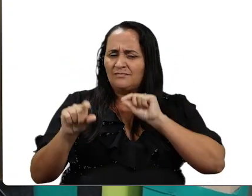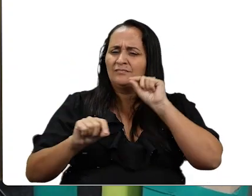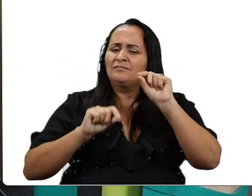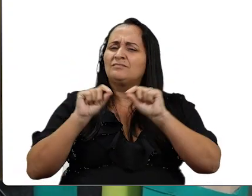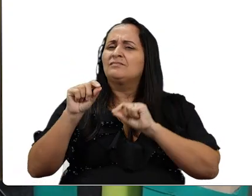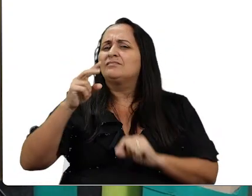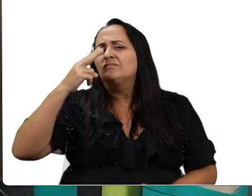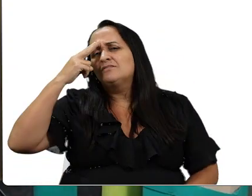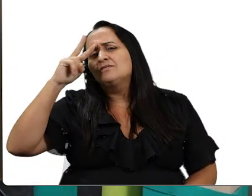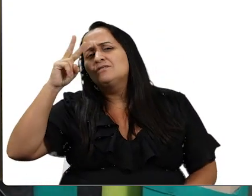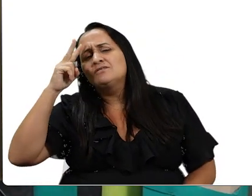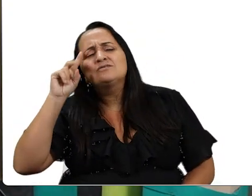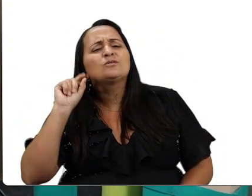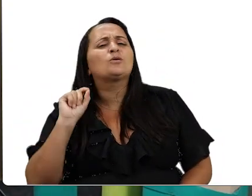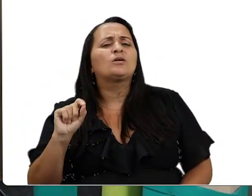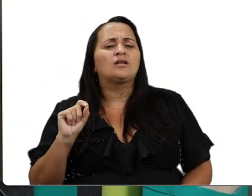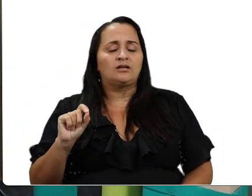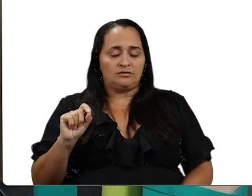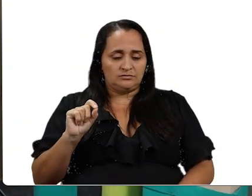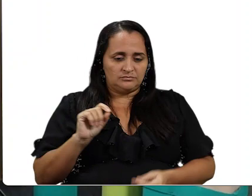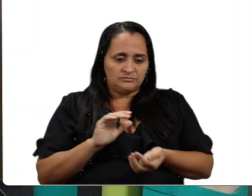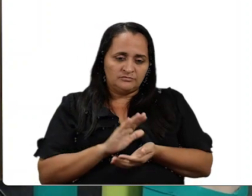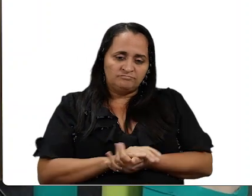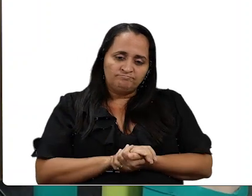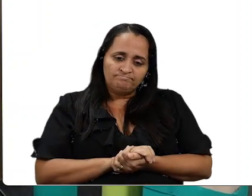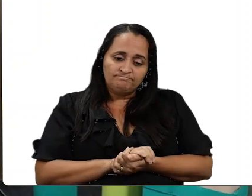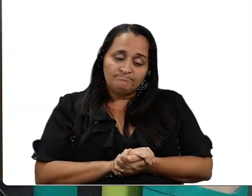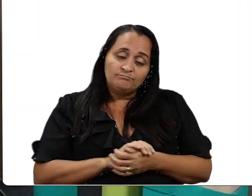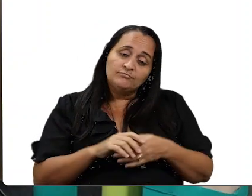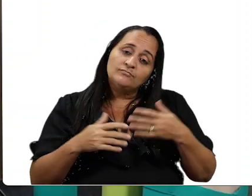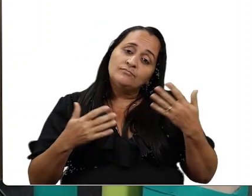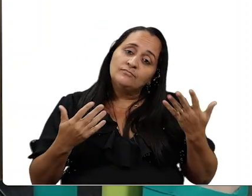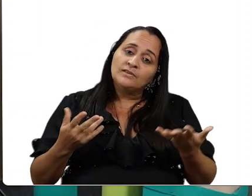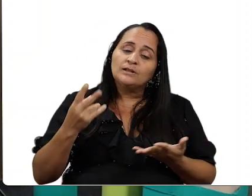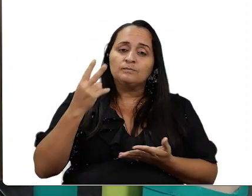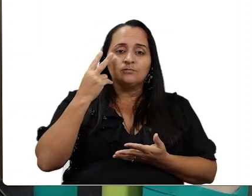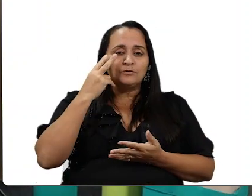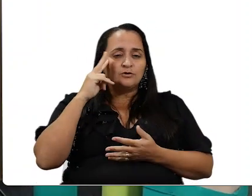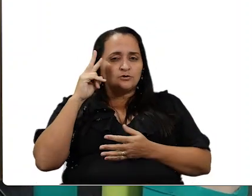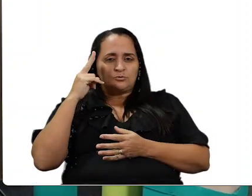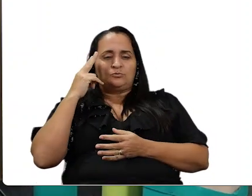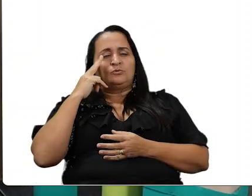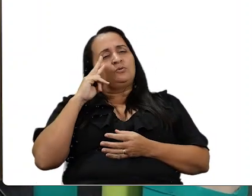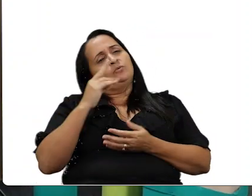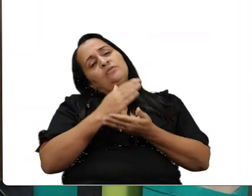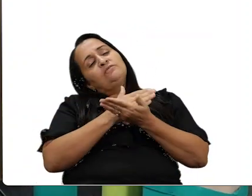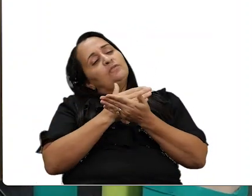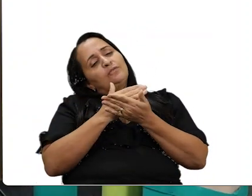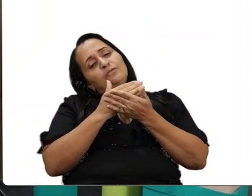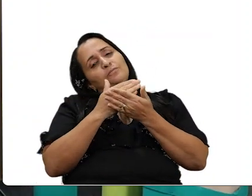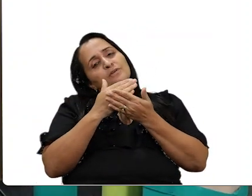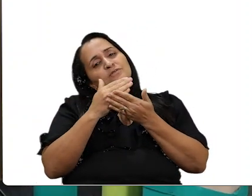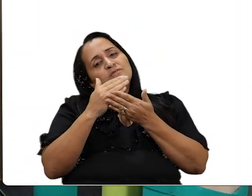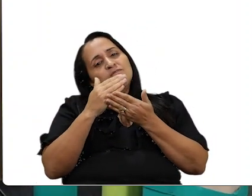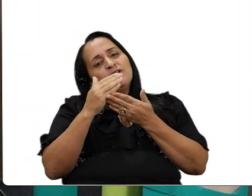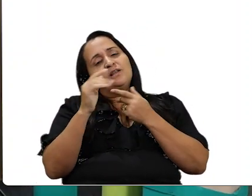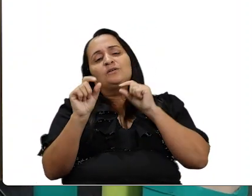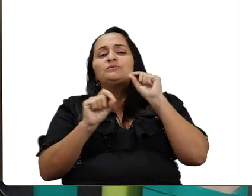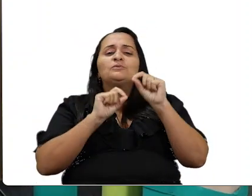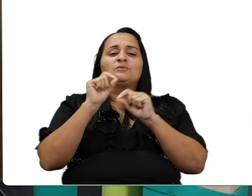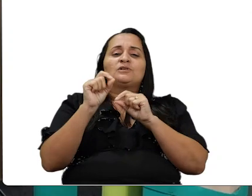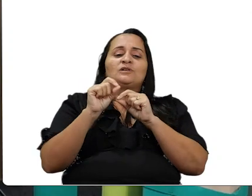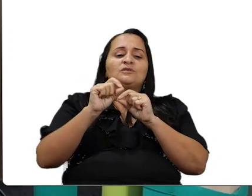que história é essa? Poxa, a gente sempre ouve histórias. Mas eu quero começar falando da partida de